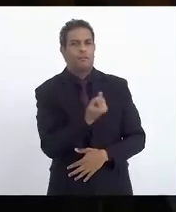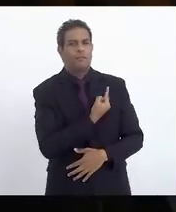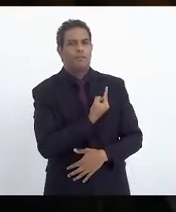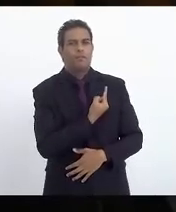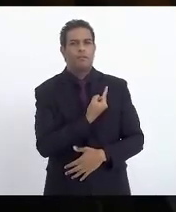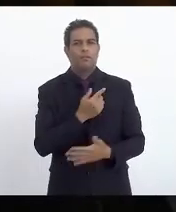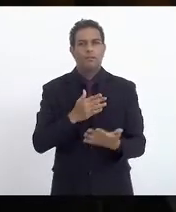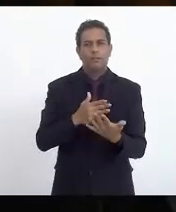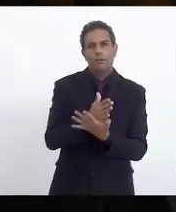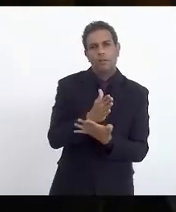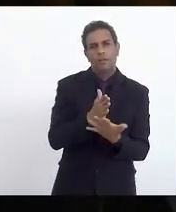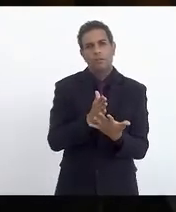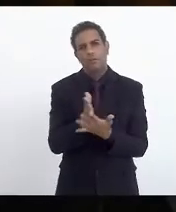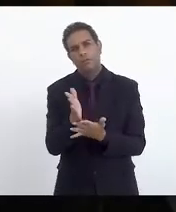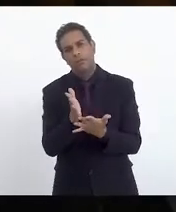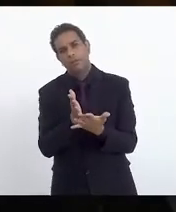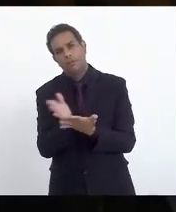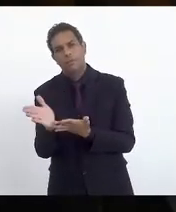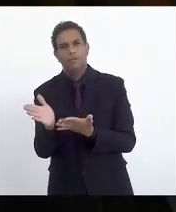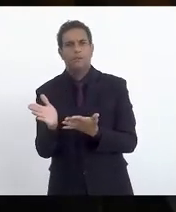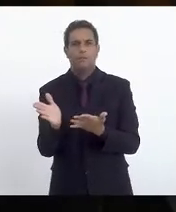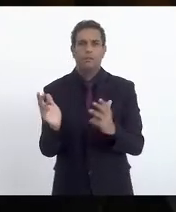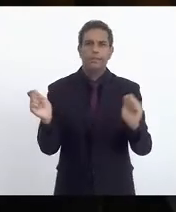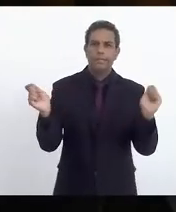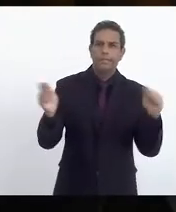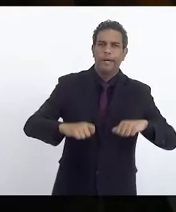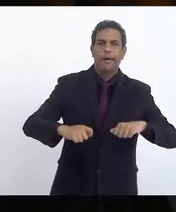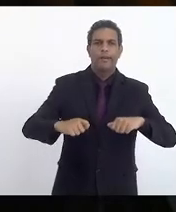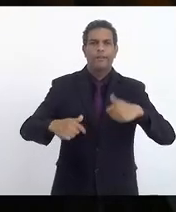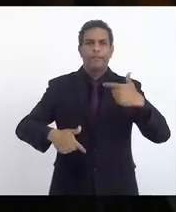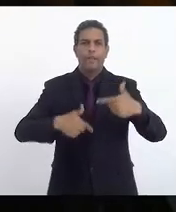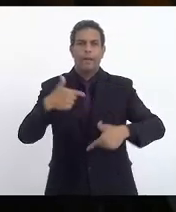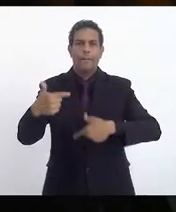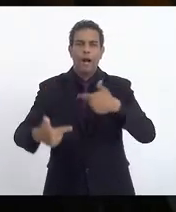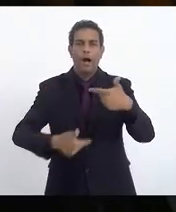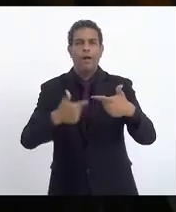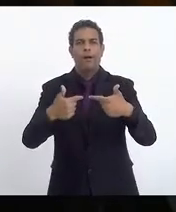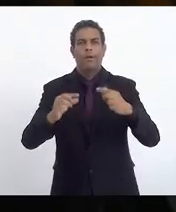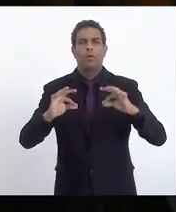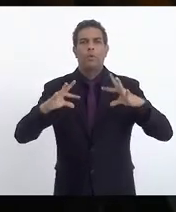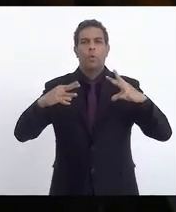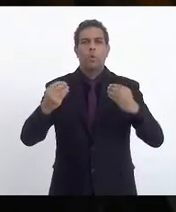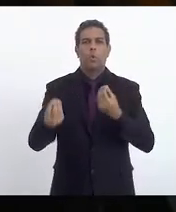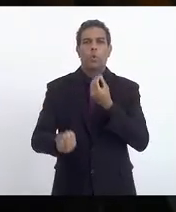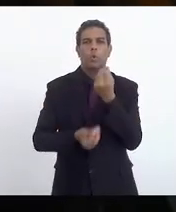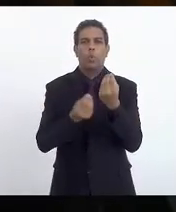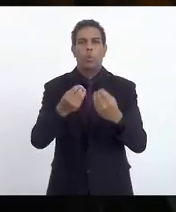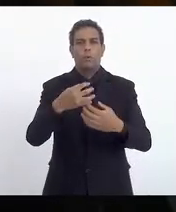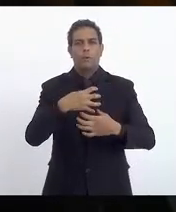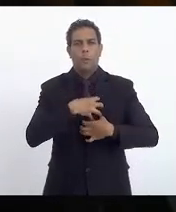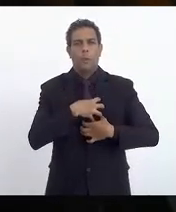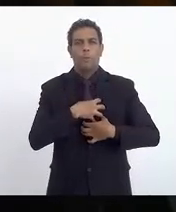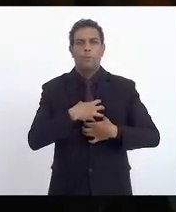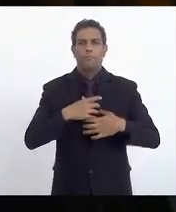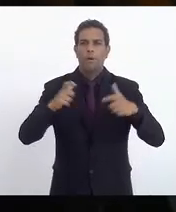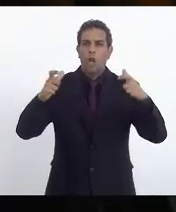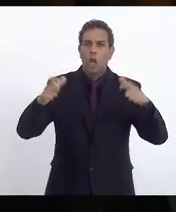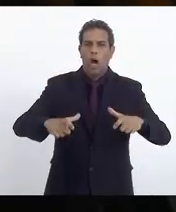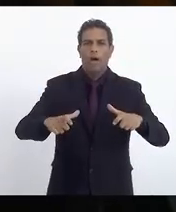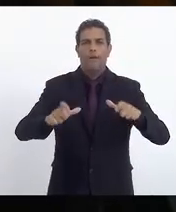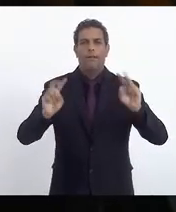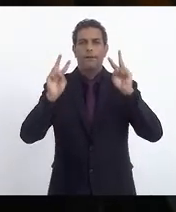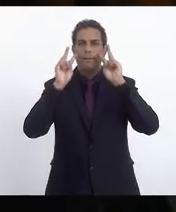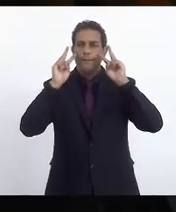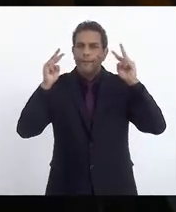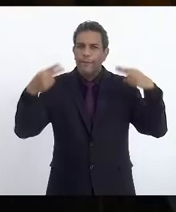envolva deslocamento envolva a necessidade de se transportar de um lugar para outro seja